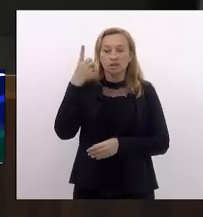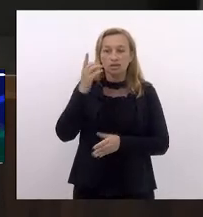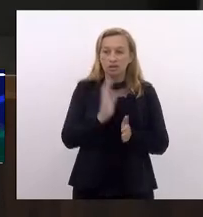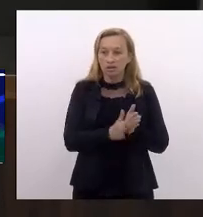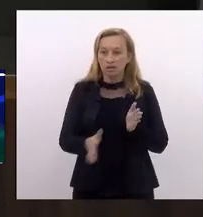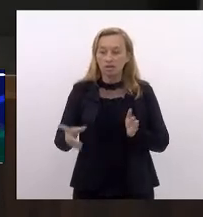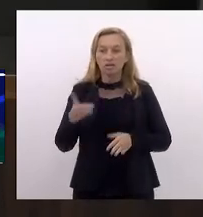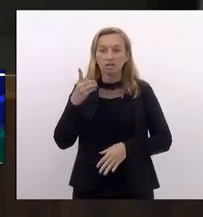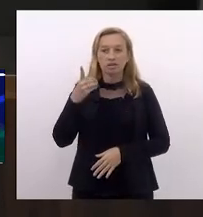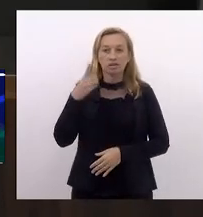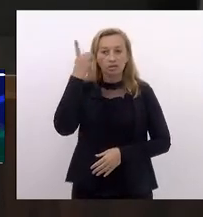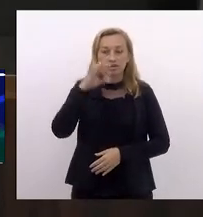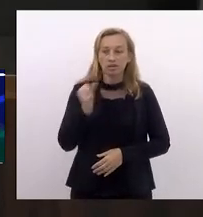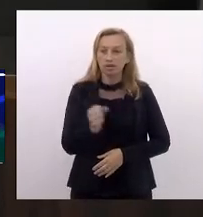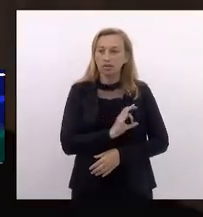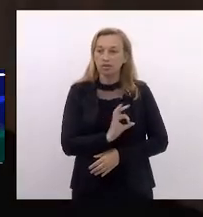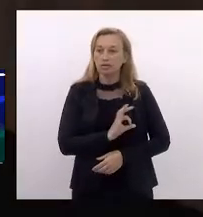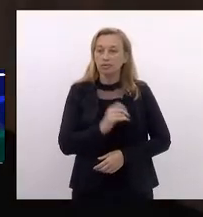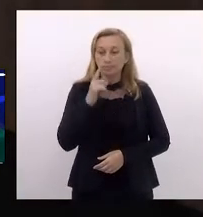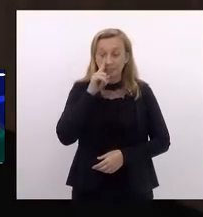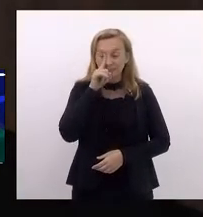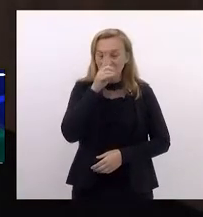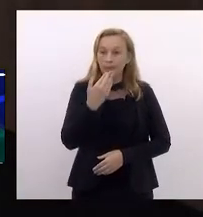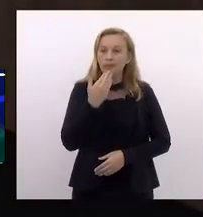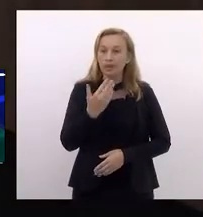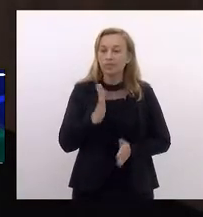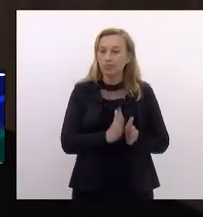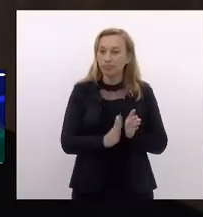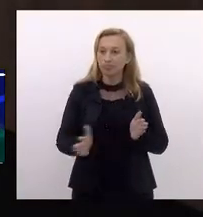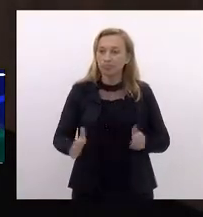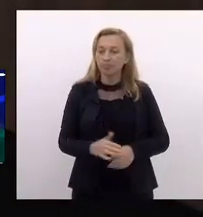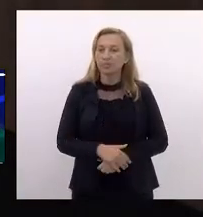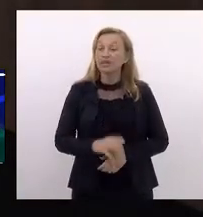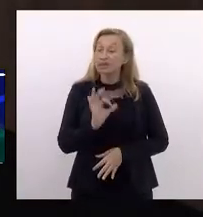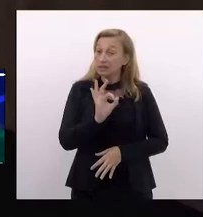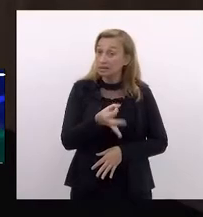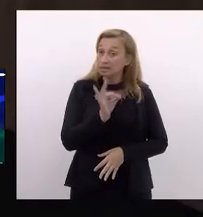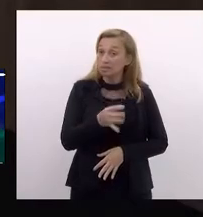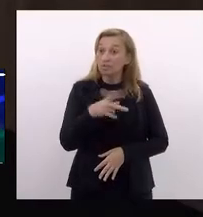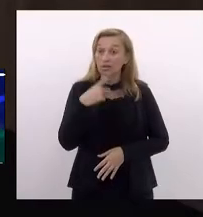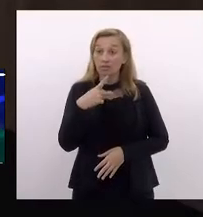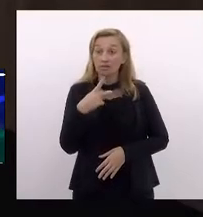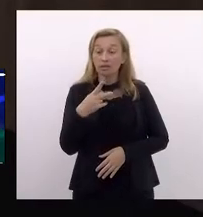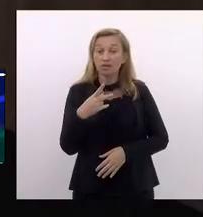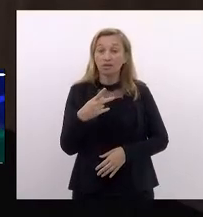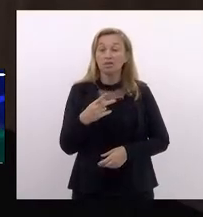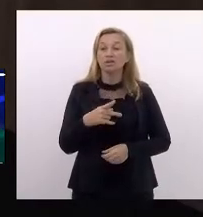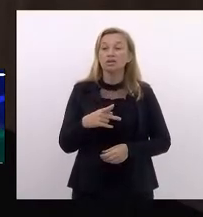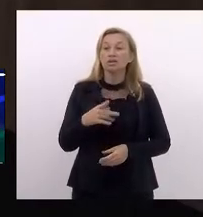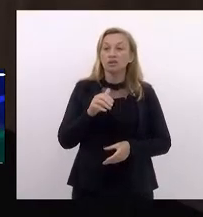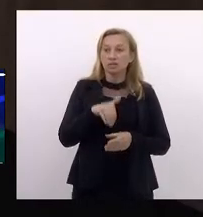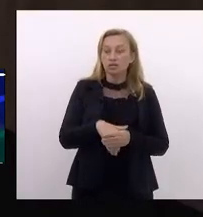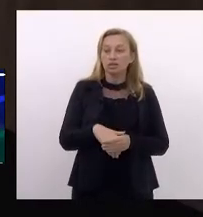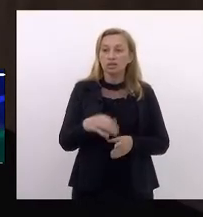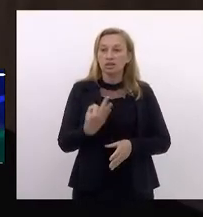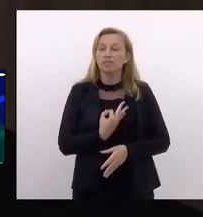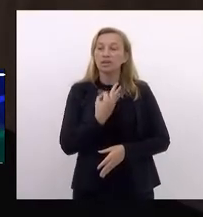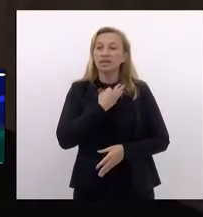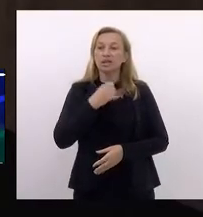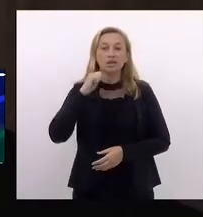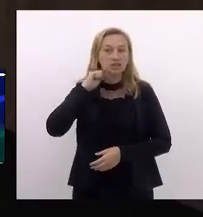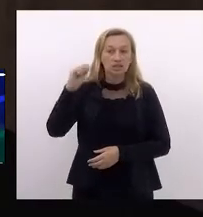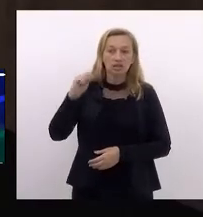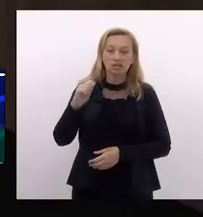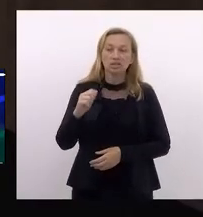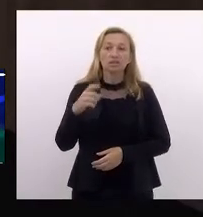foi lá uma de Deputado a massa na verdade quando eu pedi a pela o pela ordem Era exatamente para fazer a declaração de voto da medalha Tiradentes